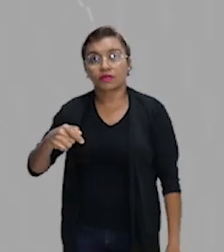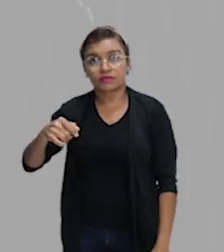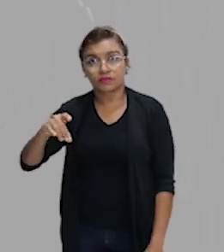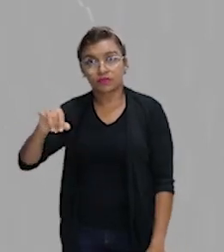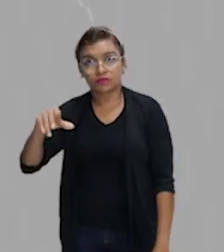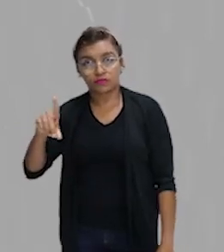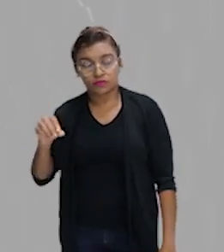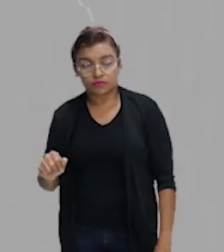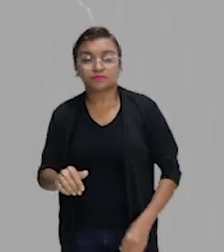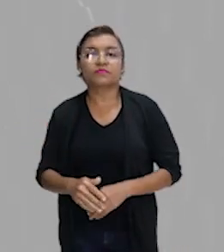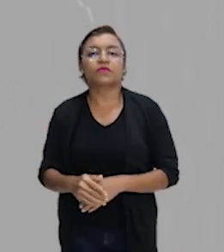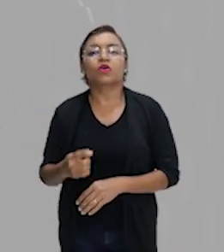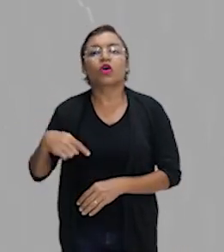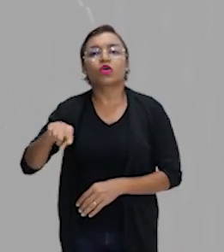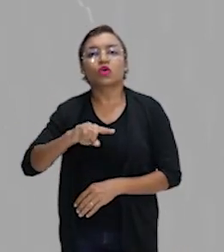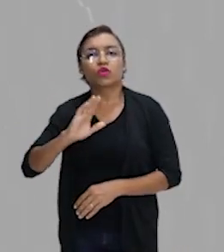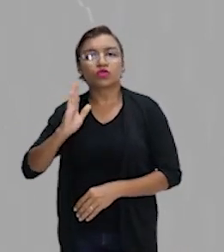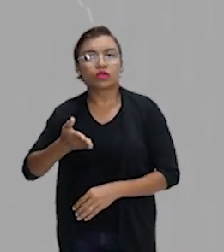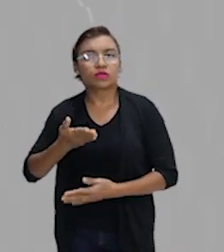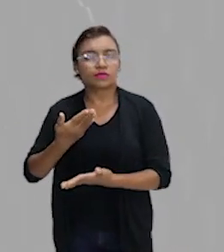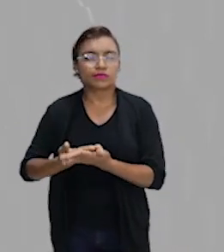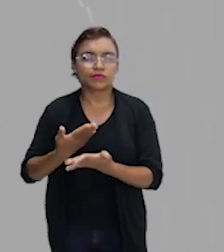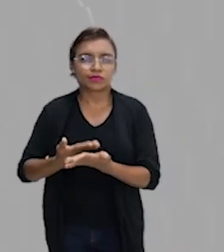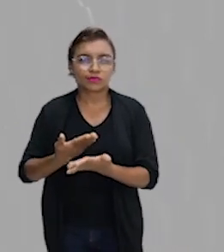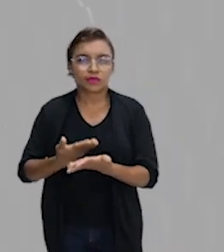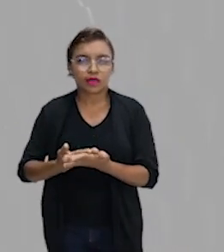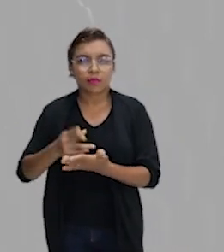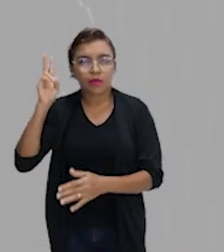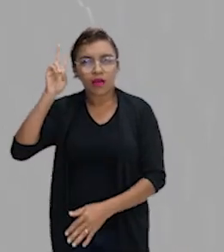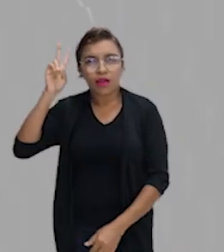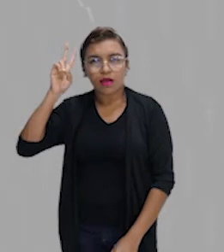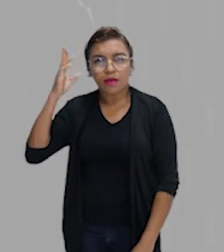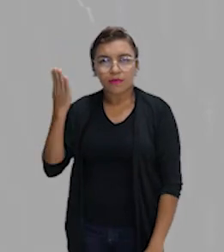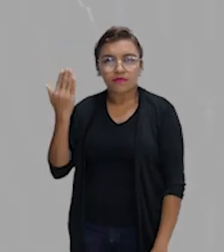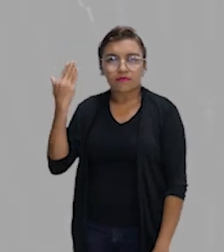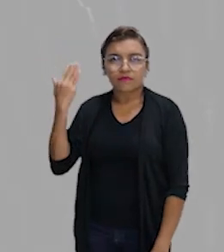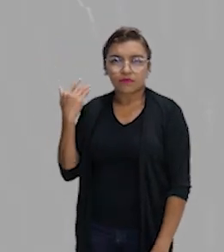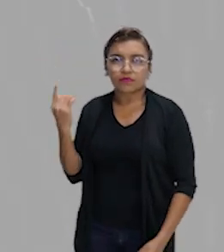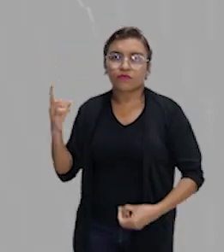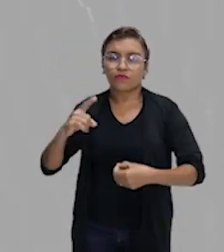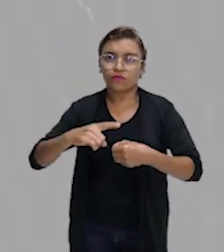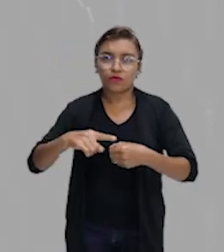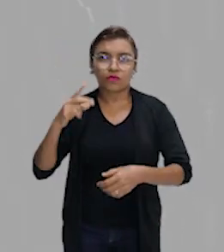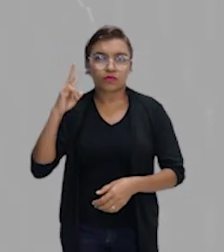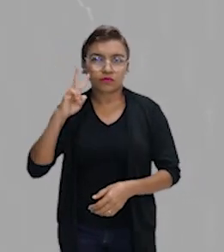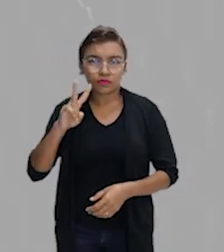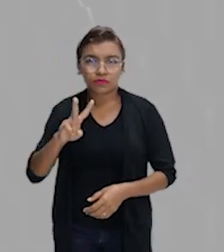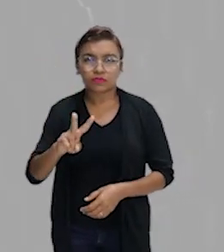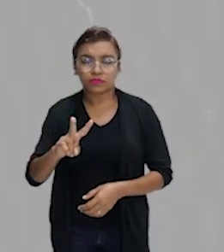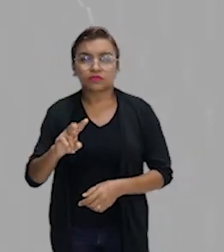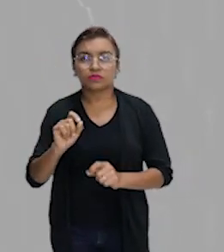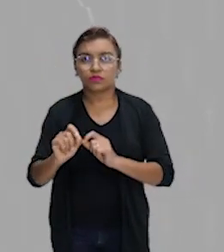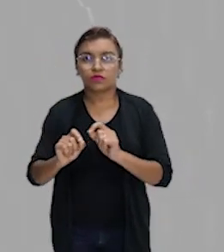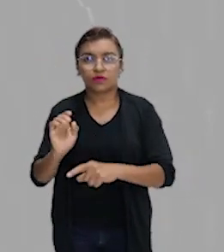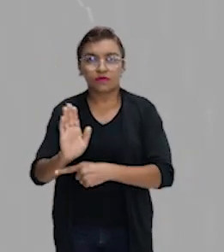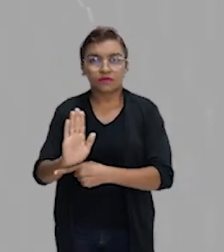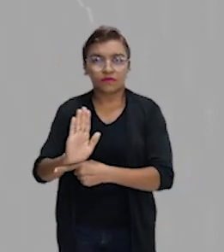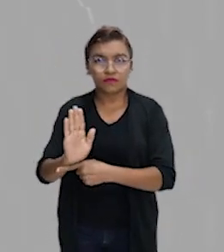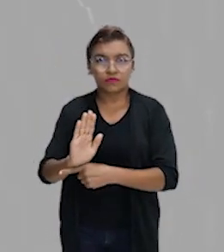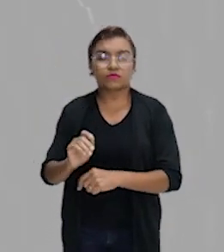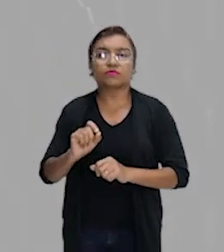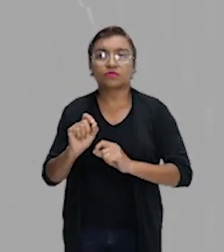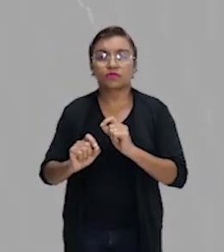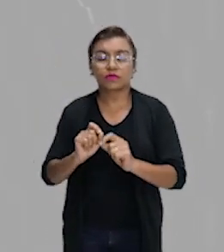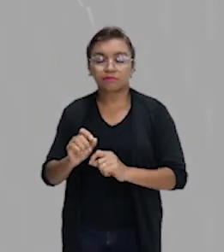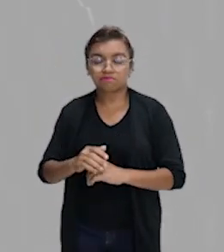já estudamos, e aí é só você recapitular os vídeos anteriores, nós já estudamos os compostos